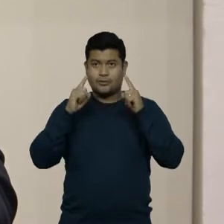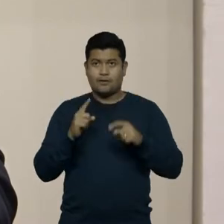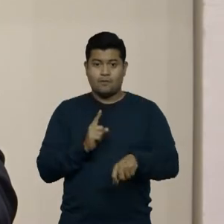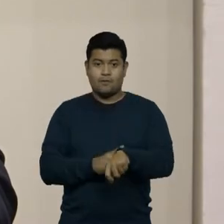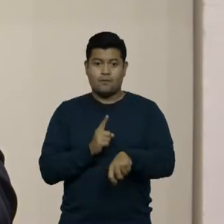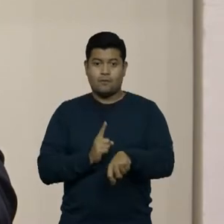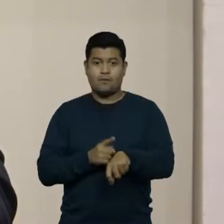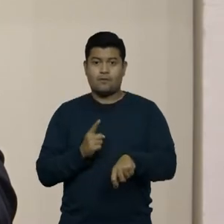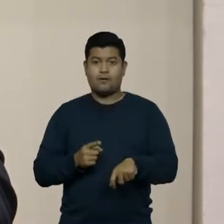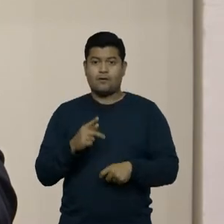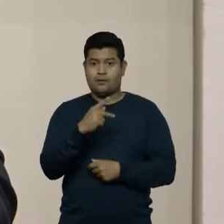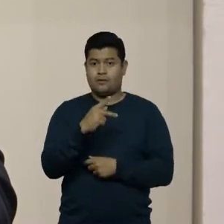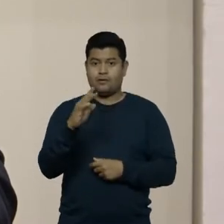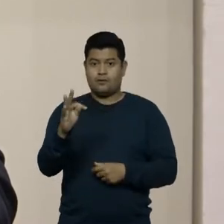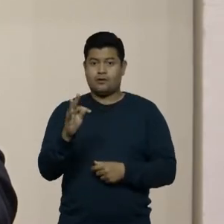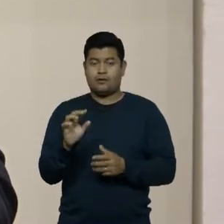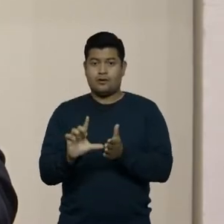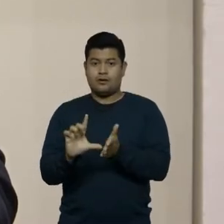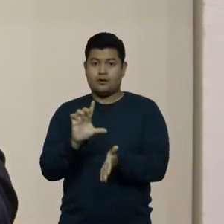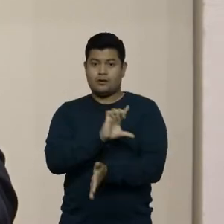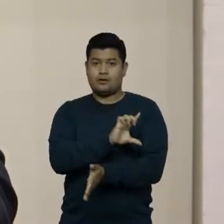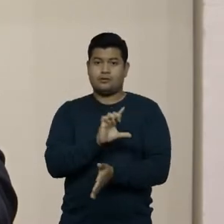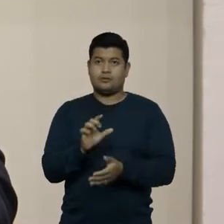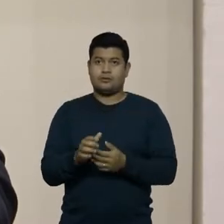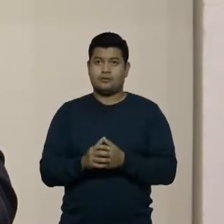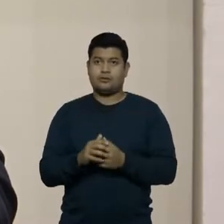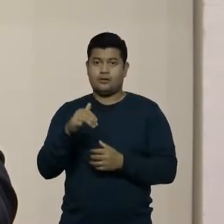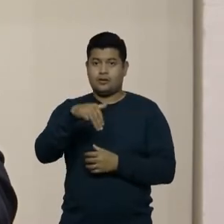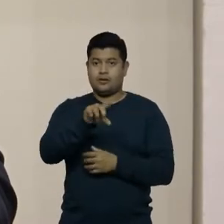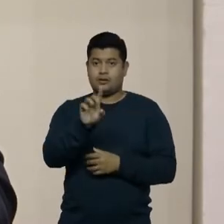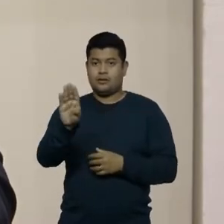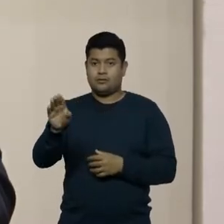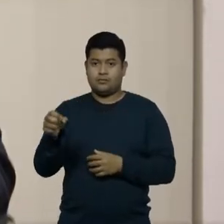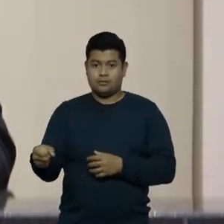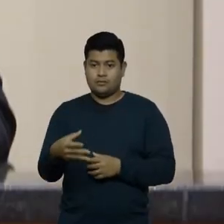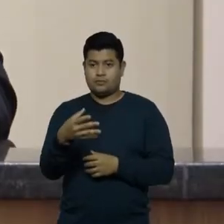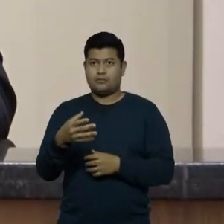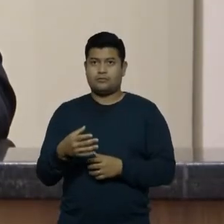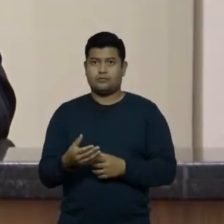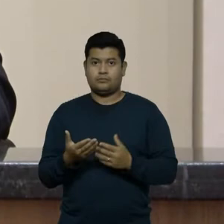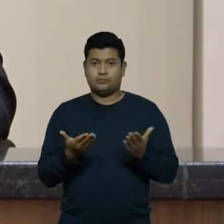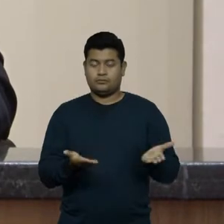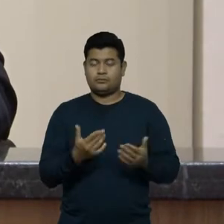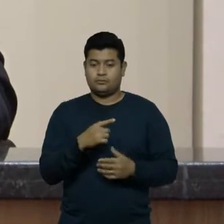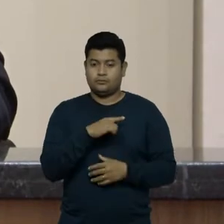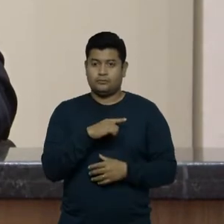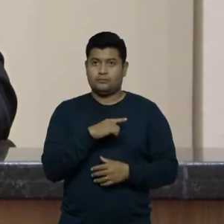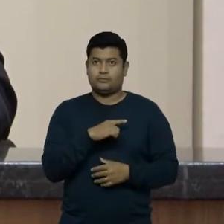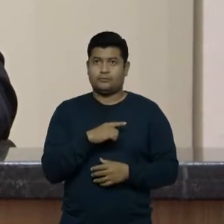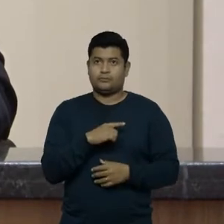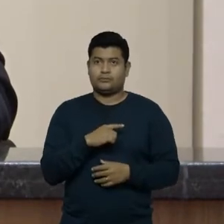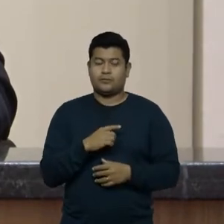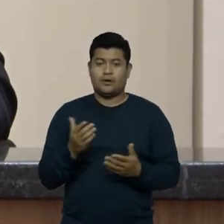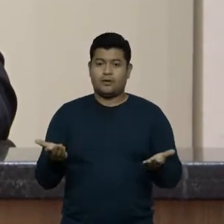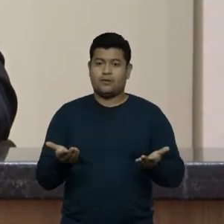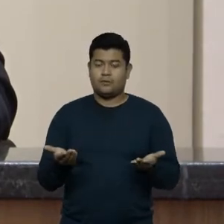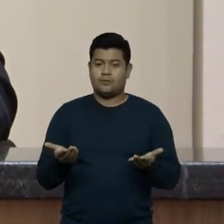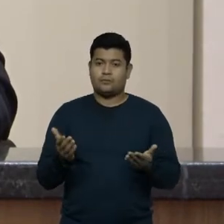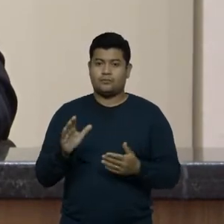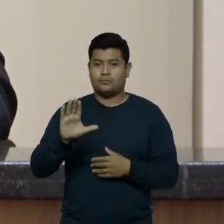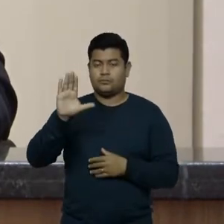do PT era anterior ao do MDB novo vossa excelência tem a palavra